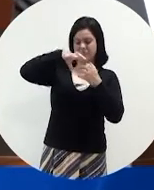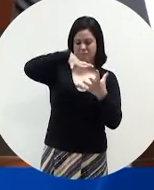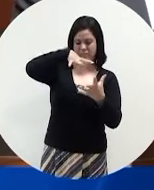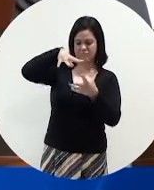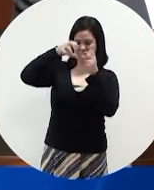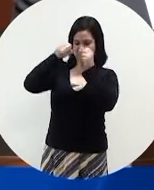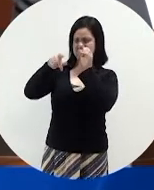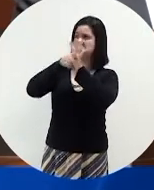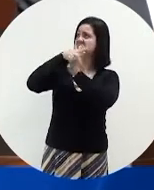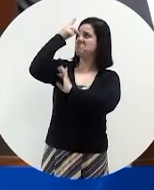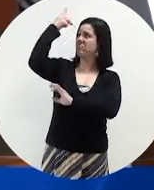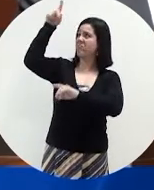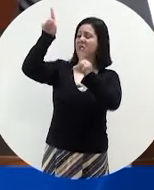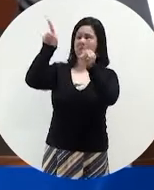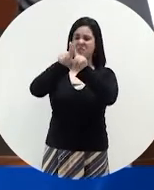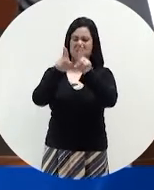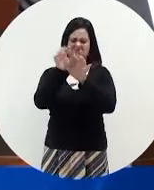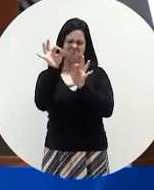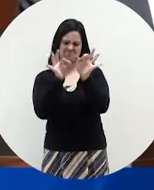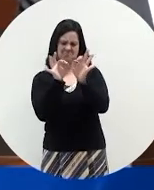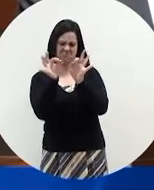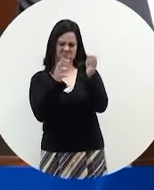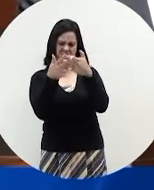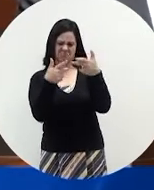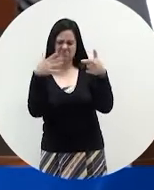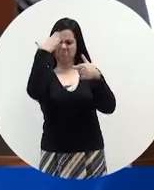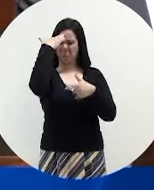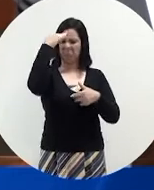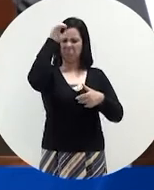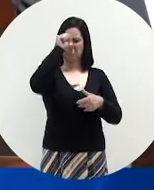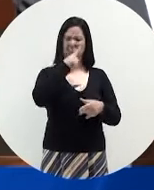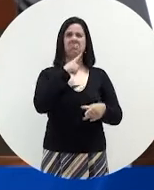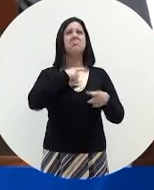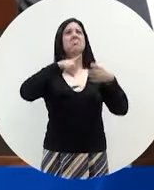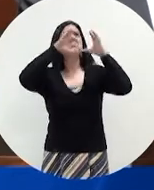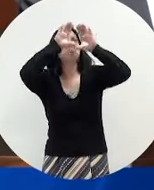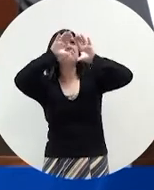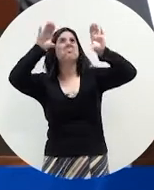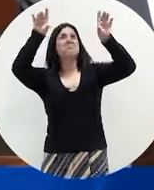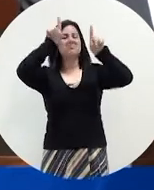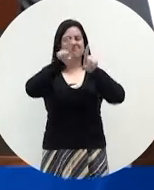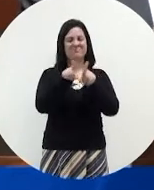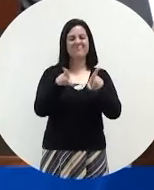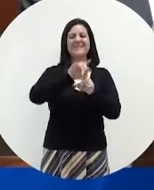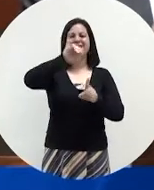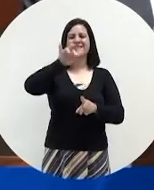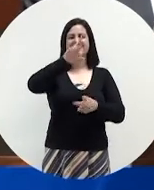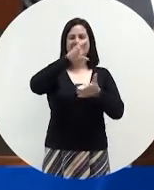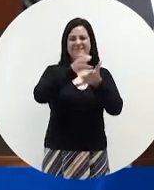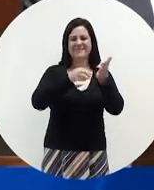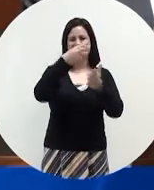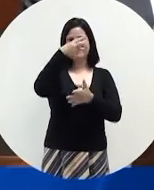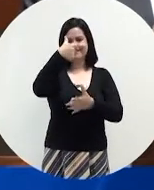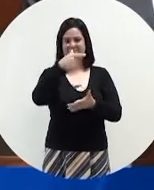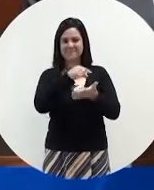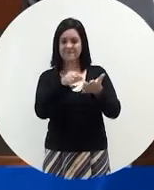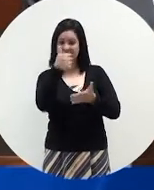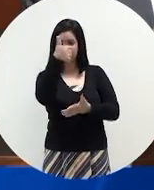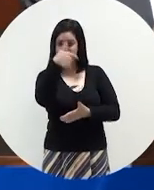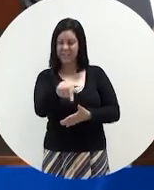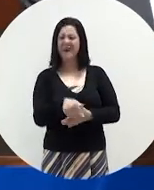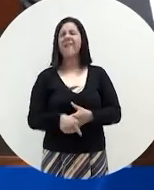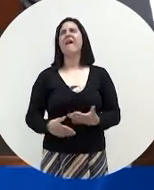fatiga, não se pode esquadrinhar o seu entendimento. Jeremias 10, 12, o Senhor fez a terra pelo